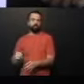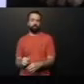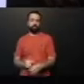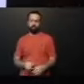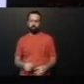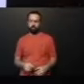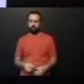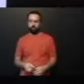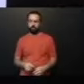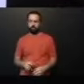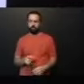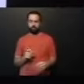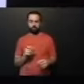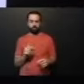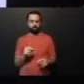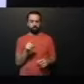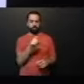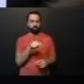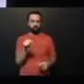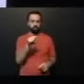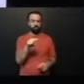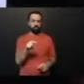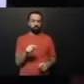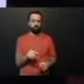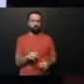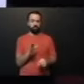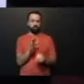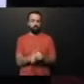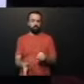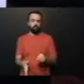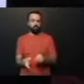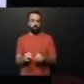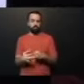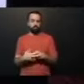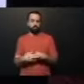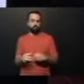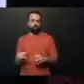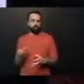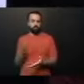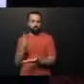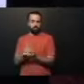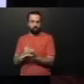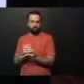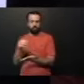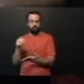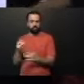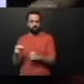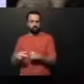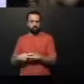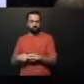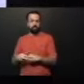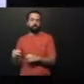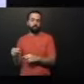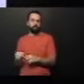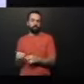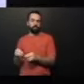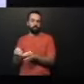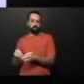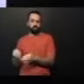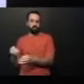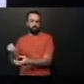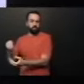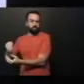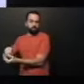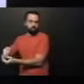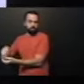Olha, três verbos no imperativo. Arranque, corte e reserve.